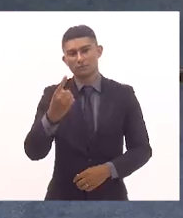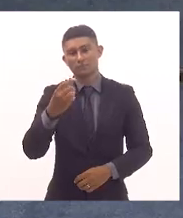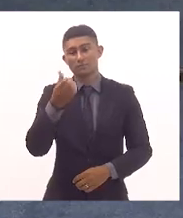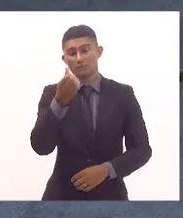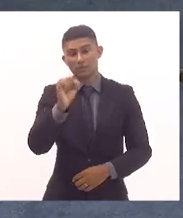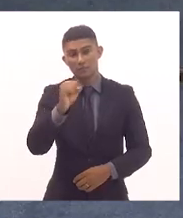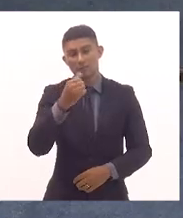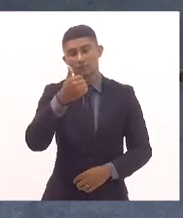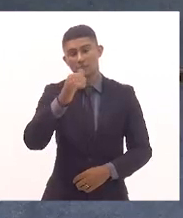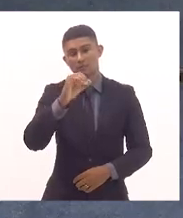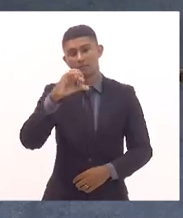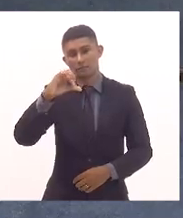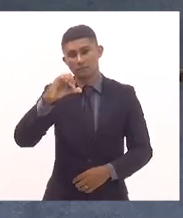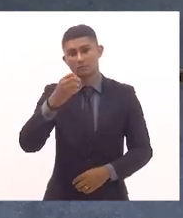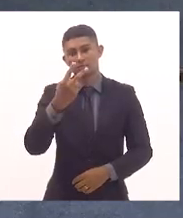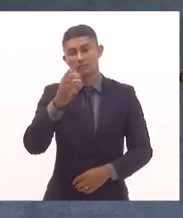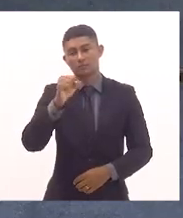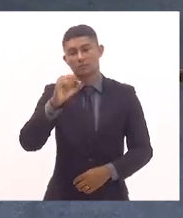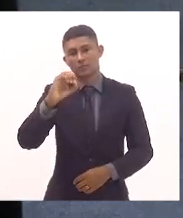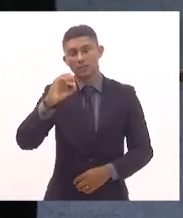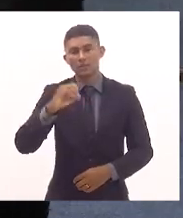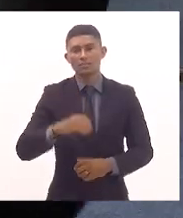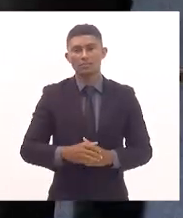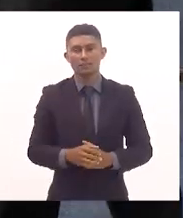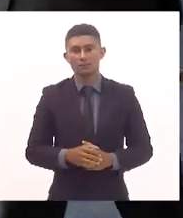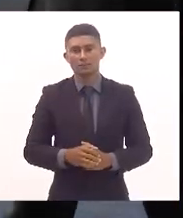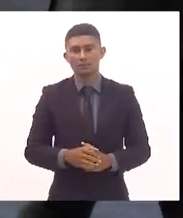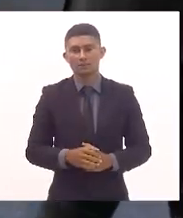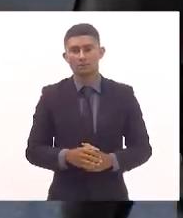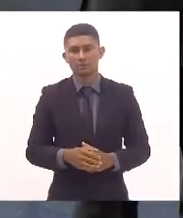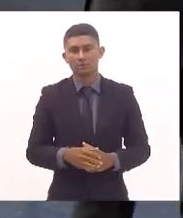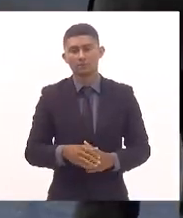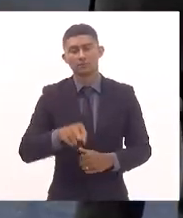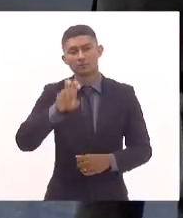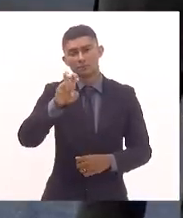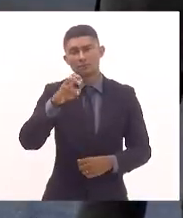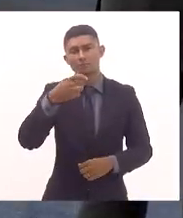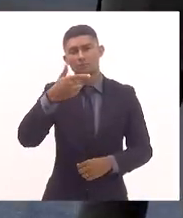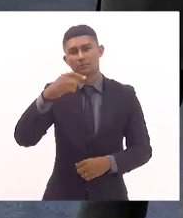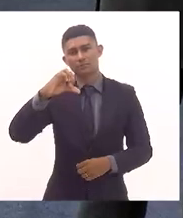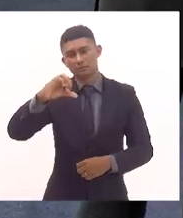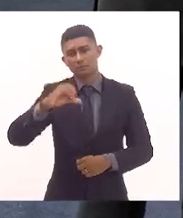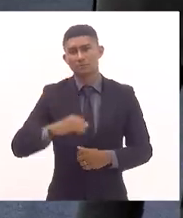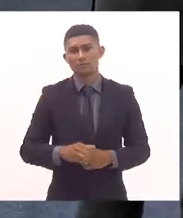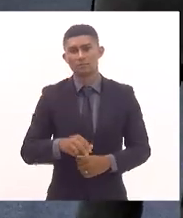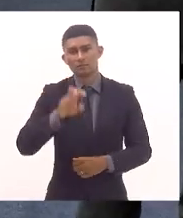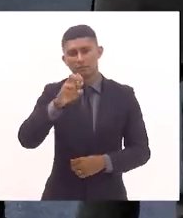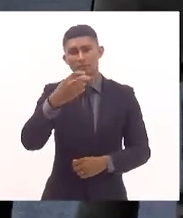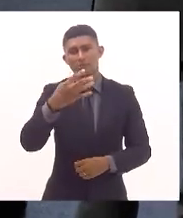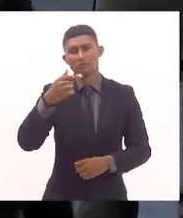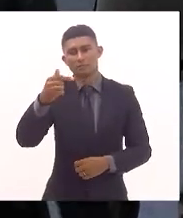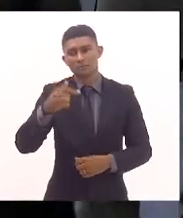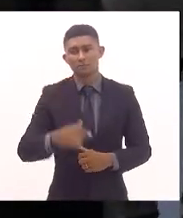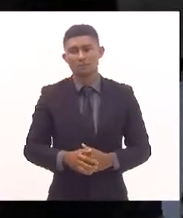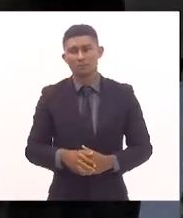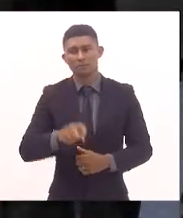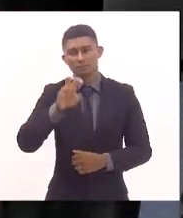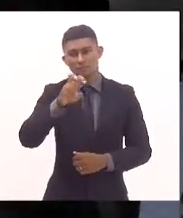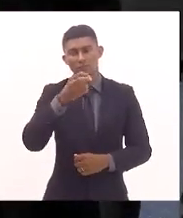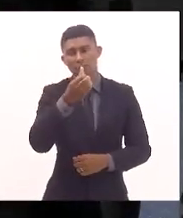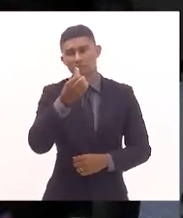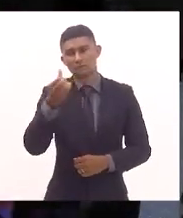68, 109, 280, 422, 464, 529, 546, 547,